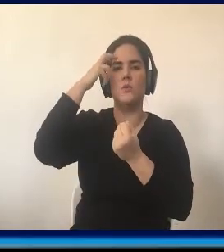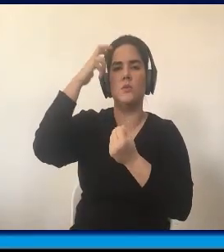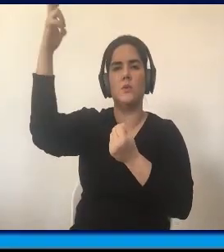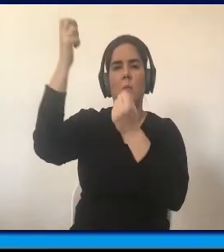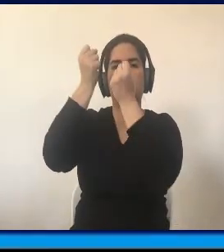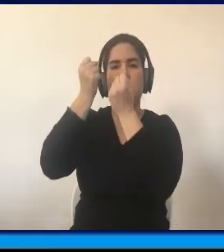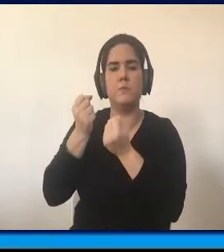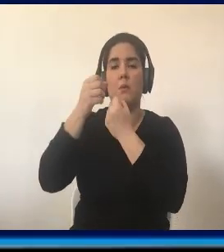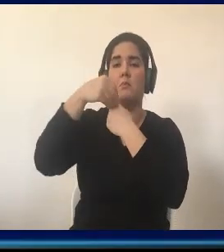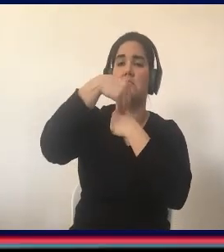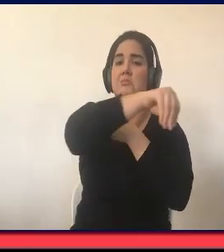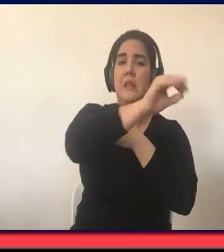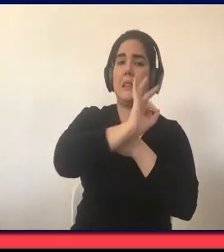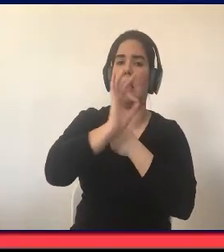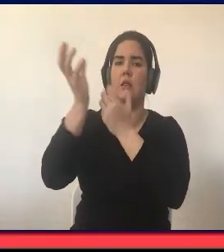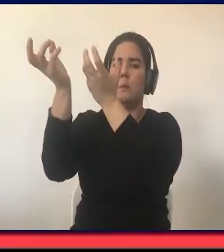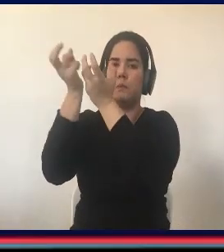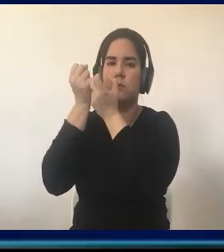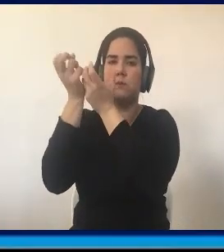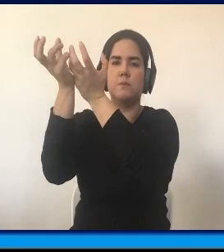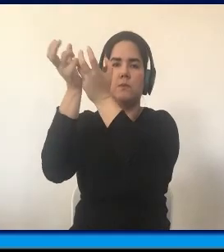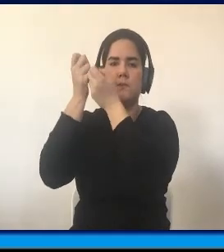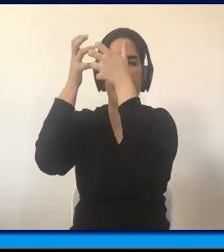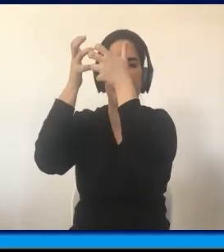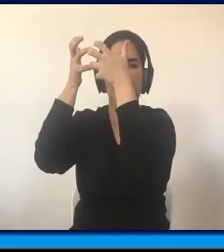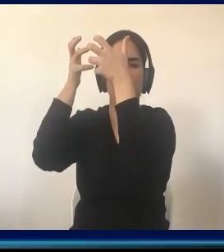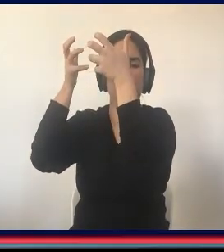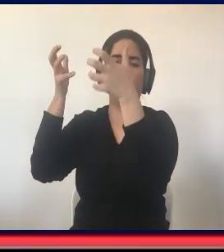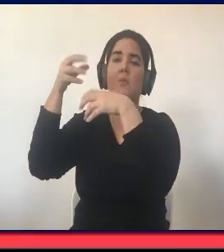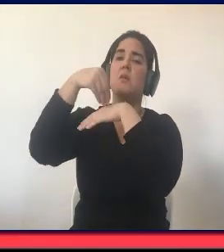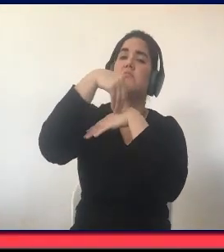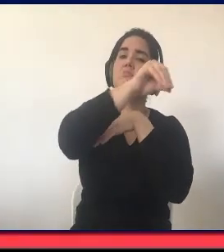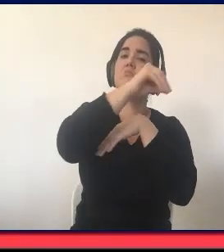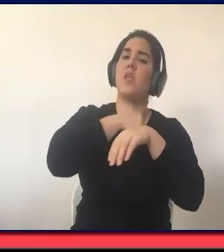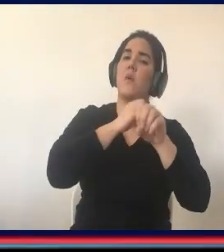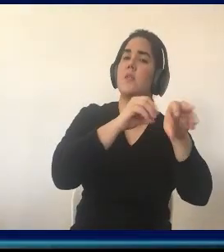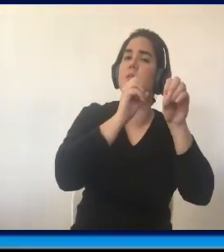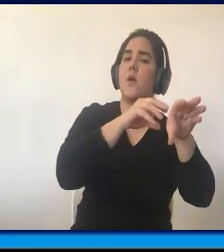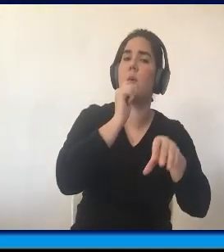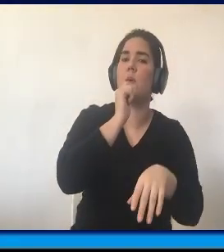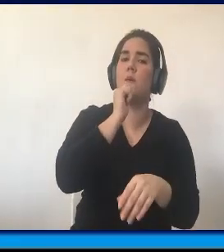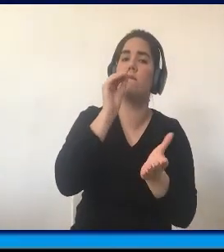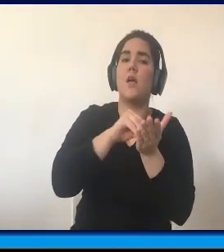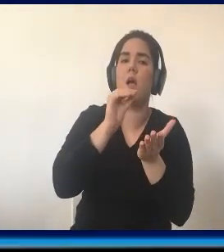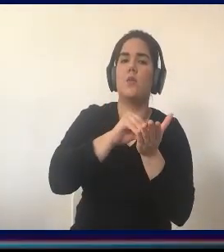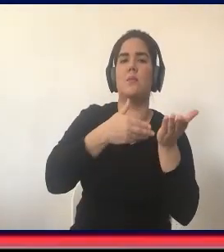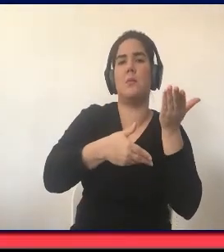Essa colaboração mútua que a gente tem com os outros que se conectam conosco, né? Muito bacana. Parabéns,